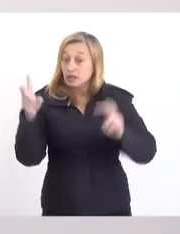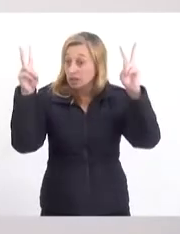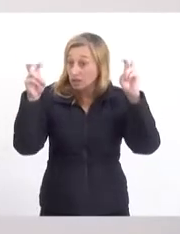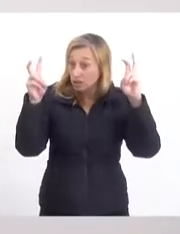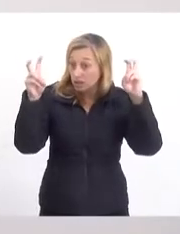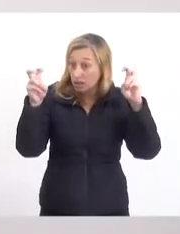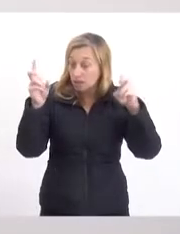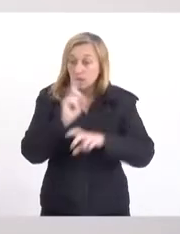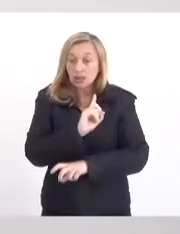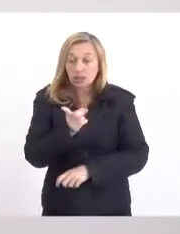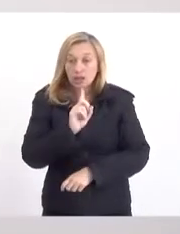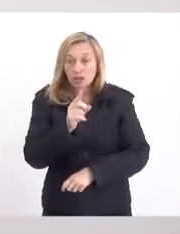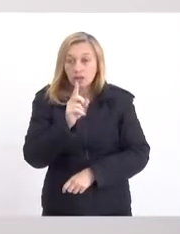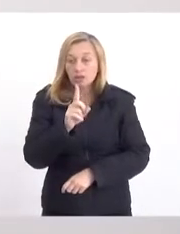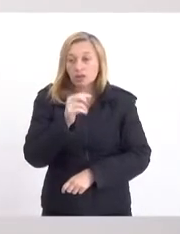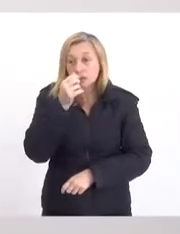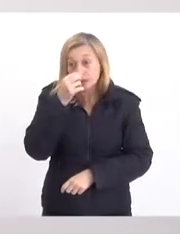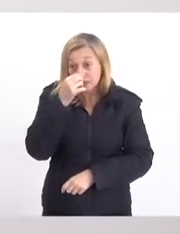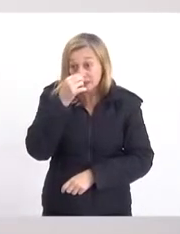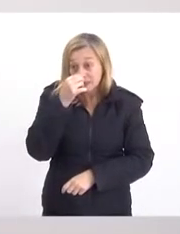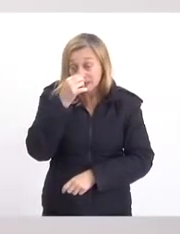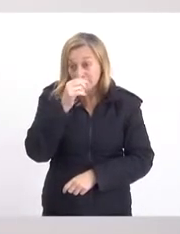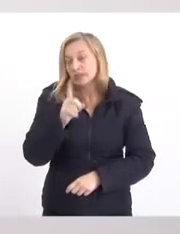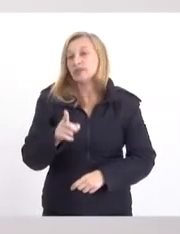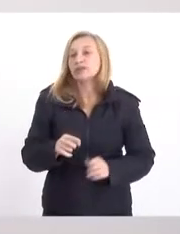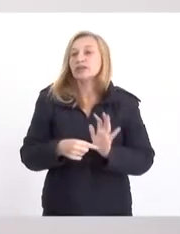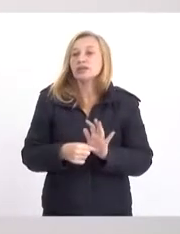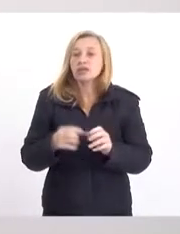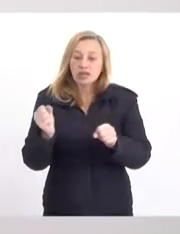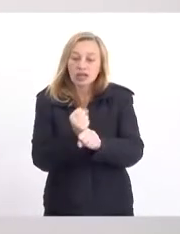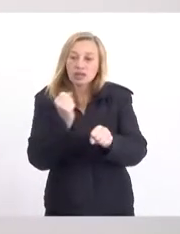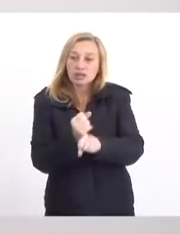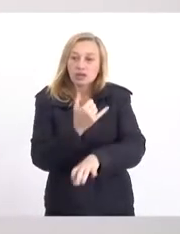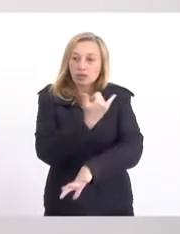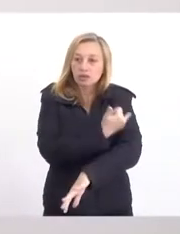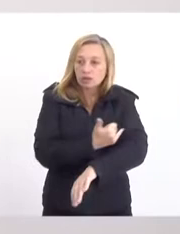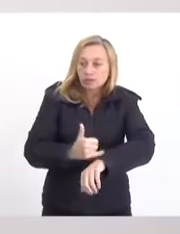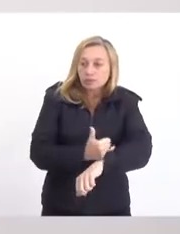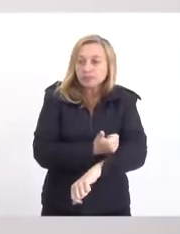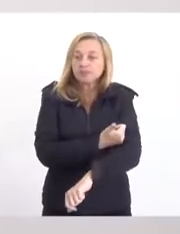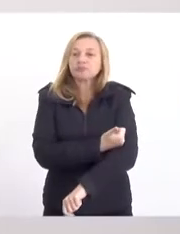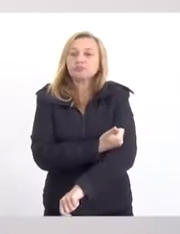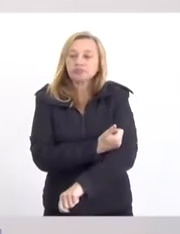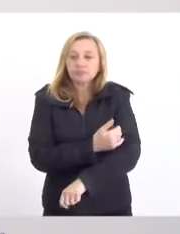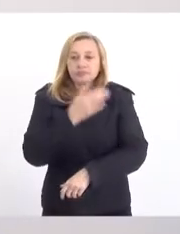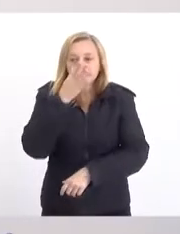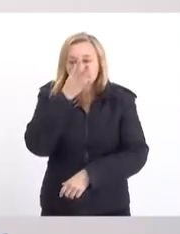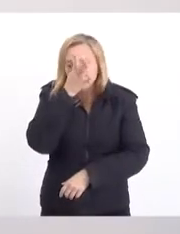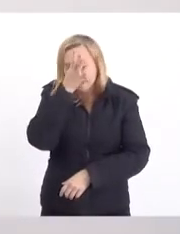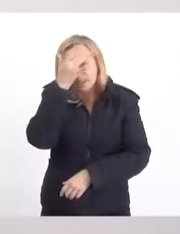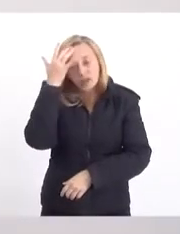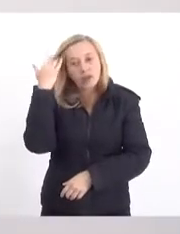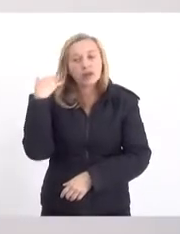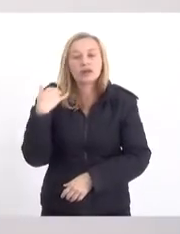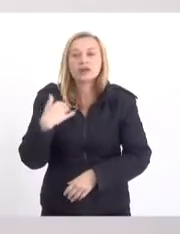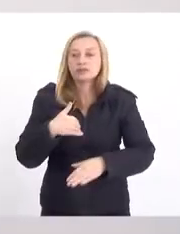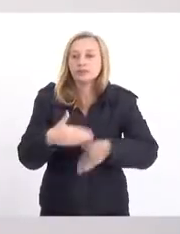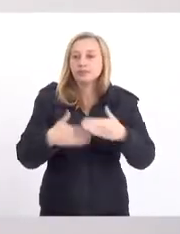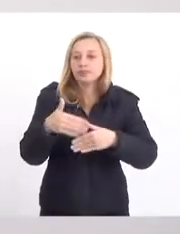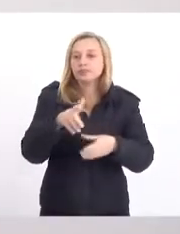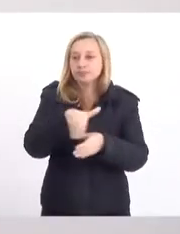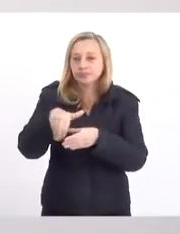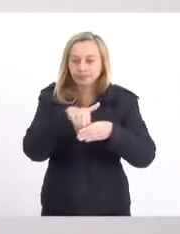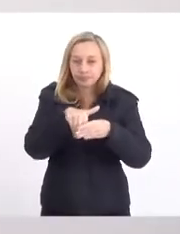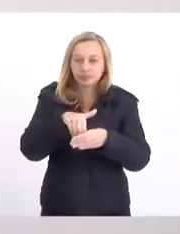não sejam levados e essas obras de infraestrutura não sejam levadas a reboque de um processo